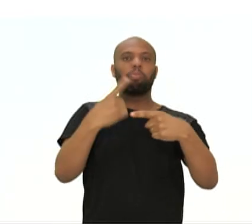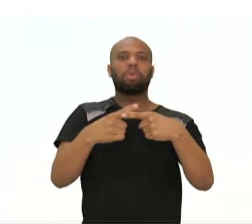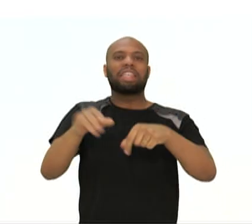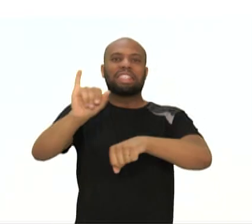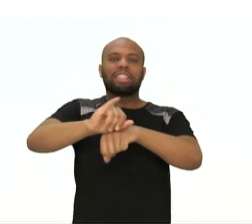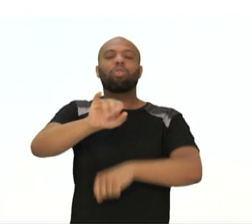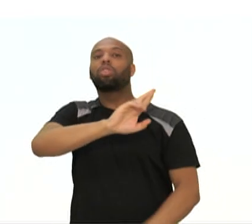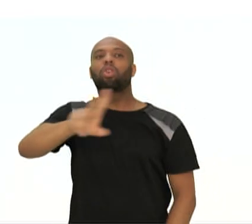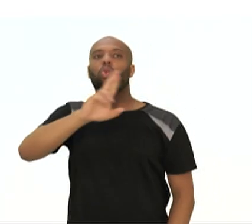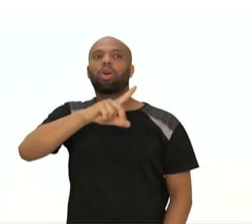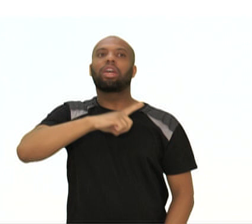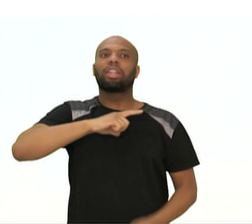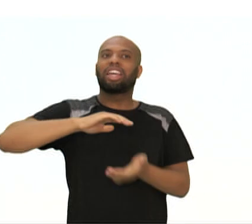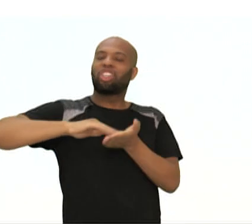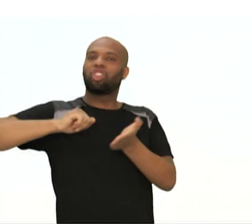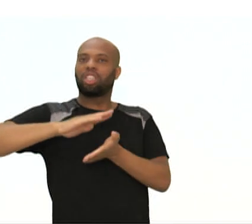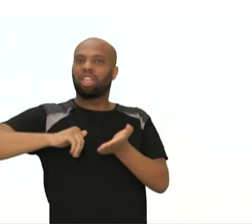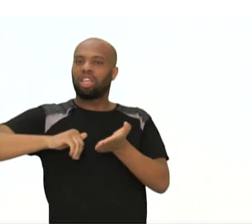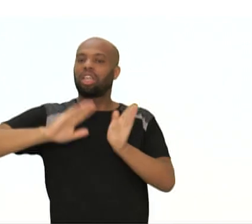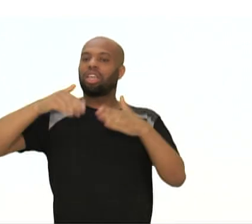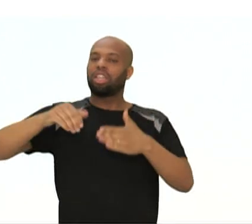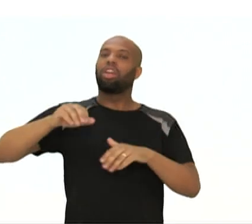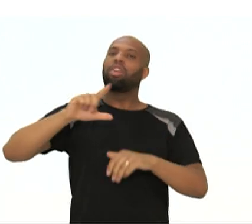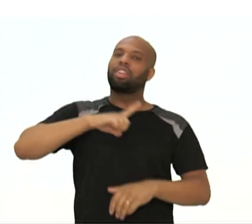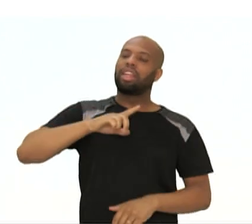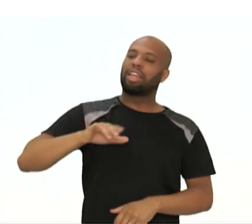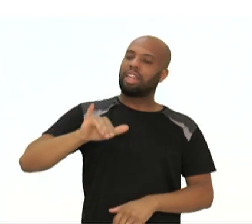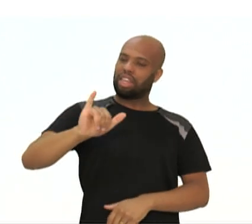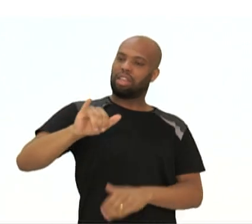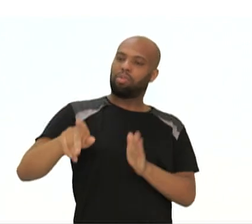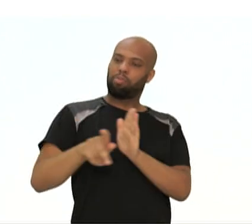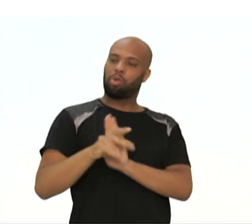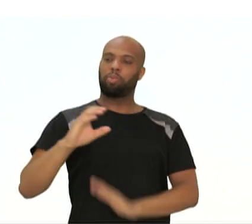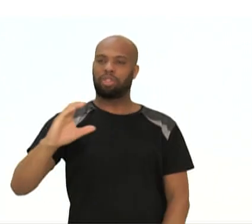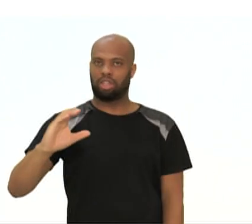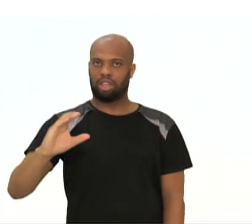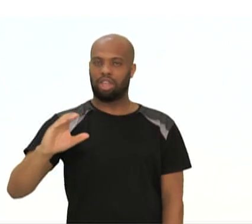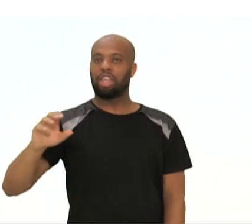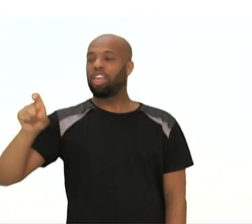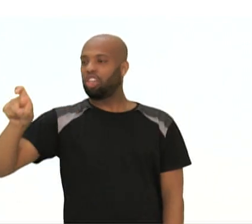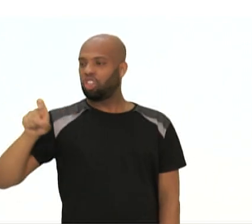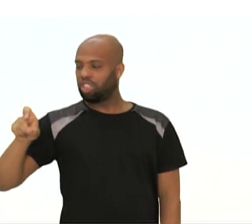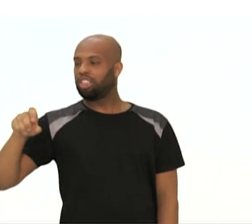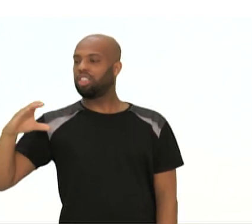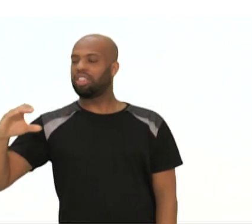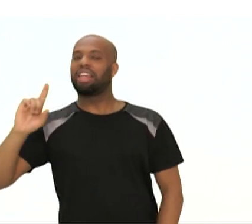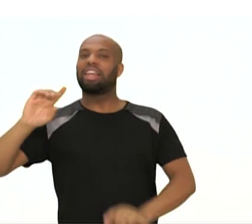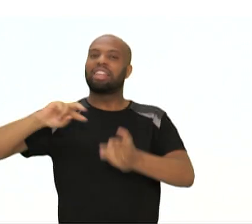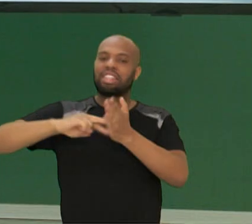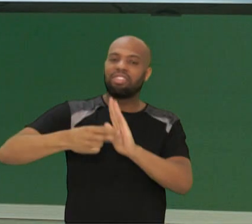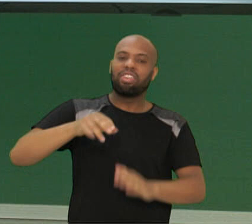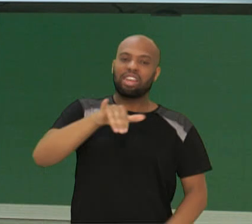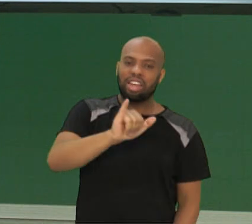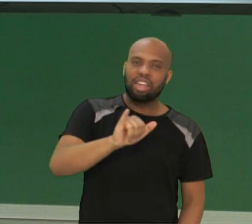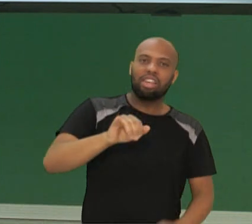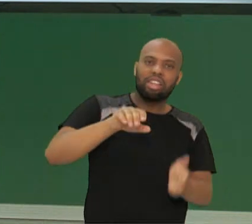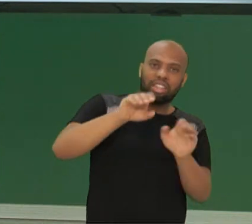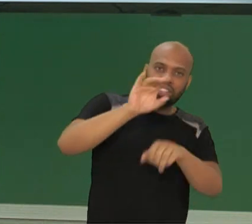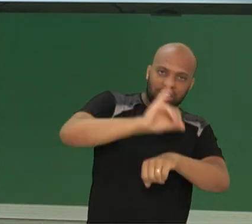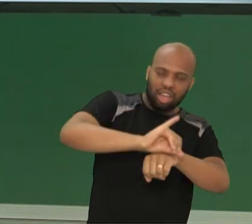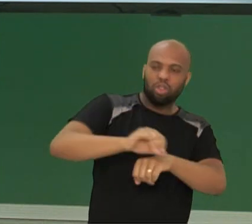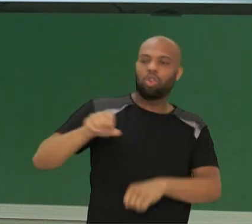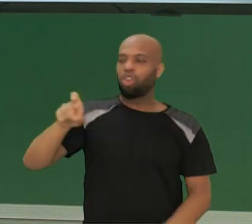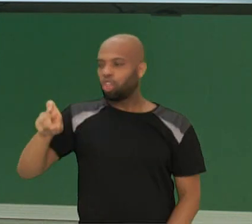plano cartesiano, eu tenho que retirar, ó, Y de C, X de C. Eu deixei aqui as informações que nós